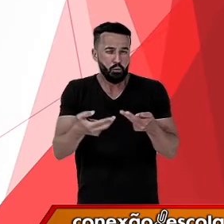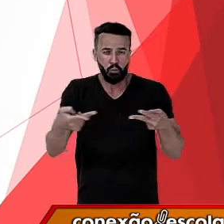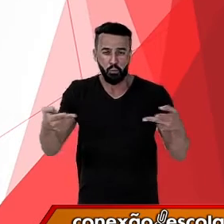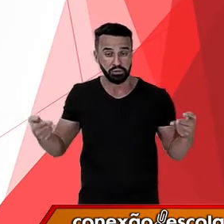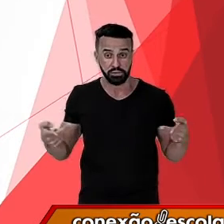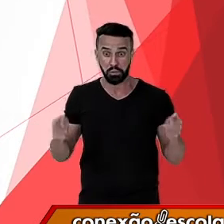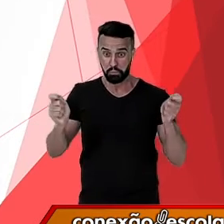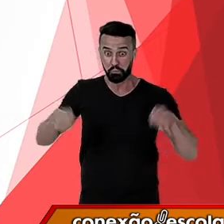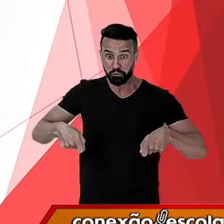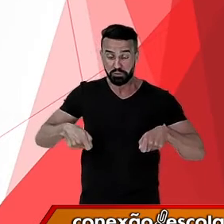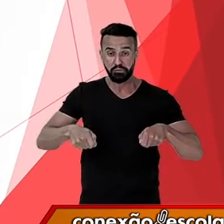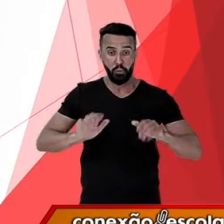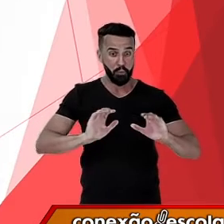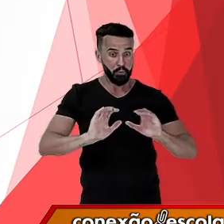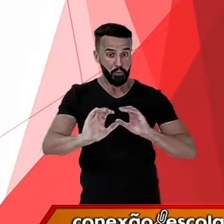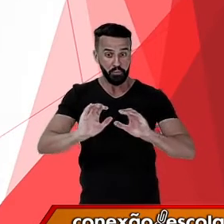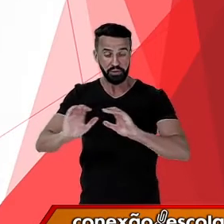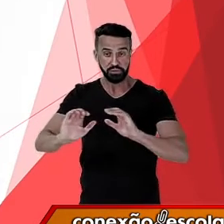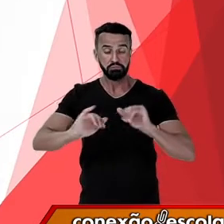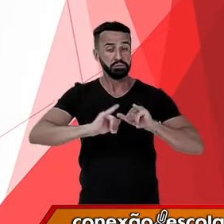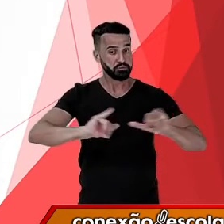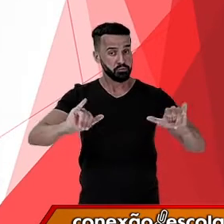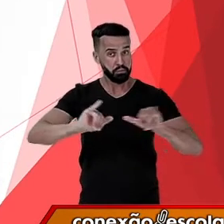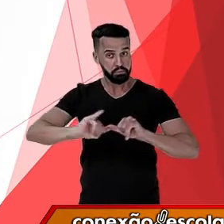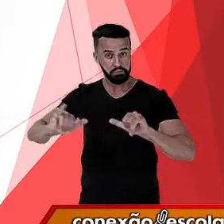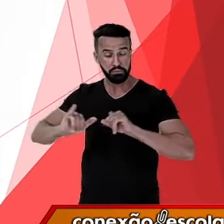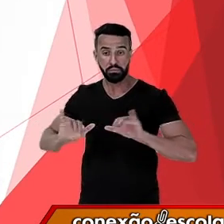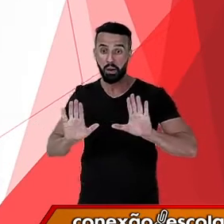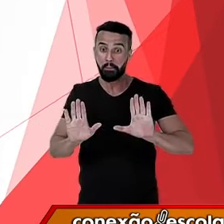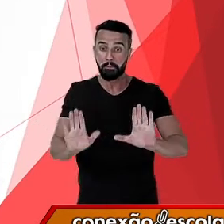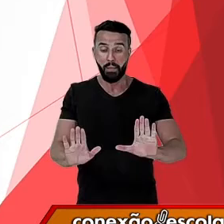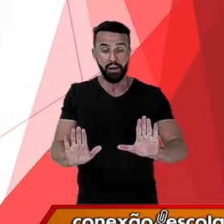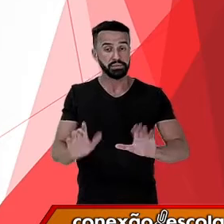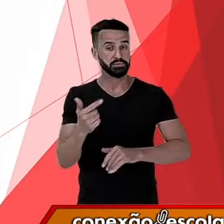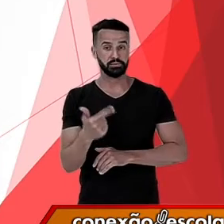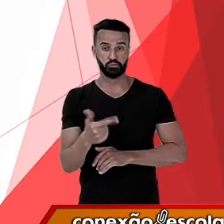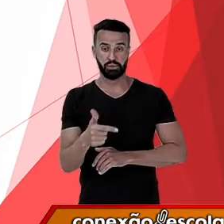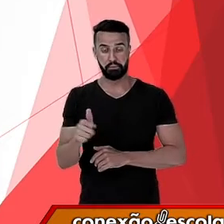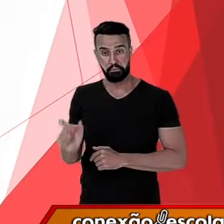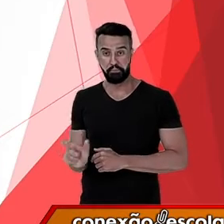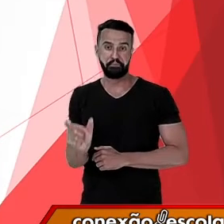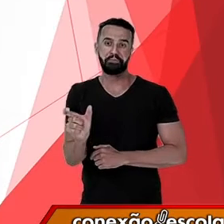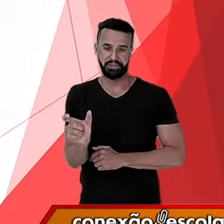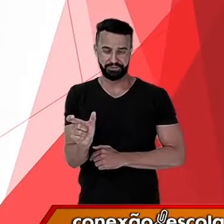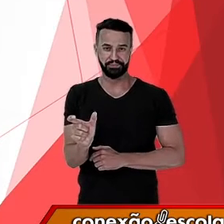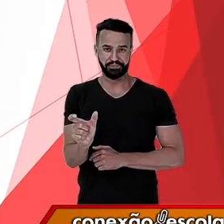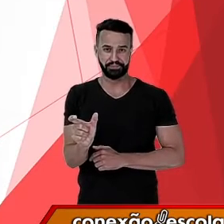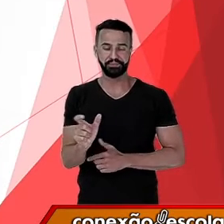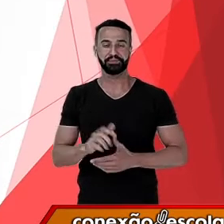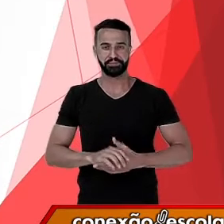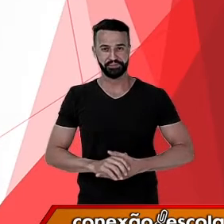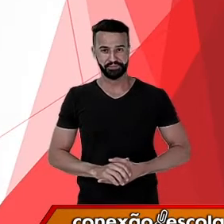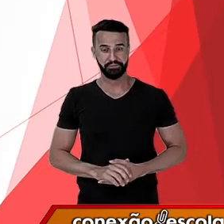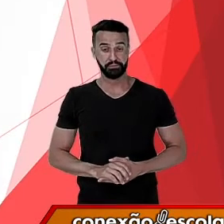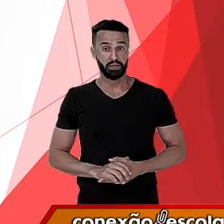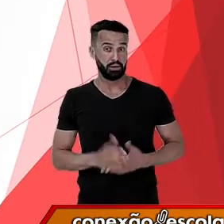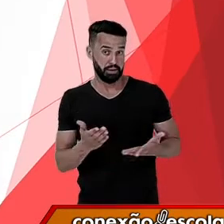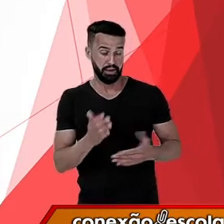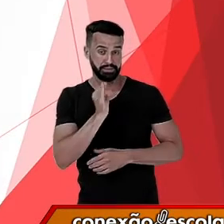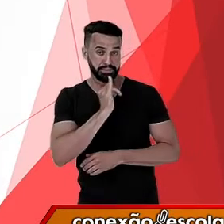estabelecer comunicação, mas que não são a palavra. Nesse sentido, nós podemos ter uma